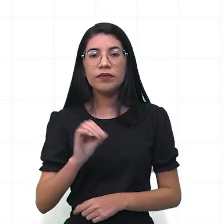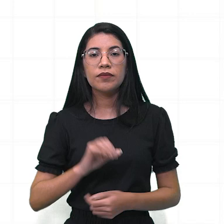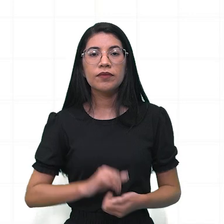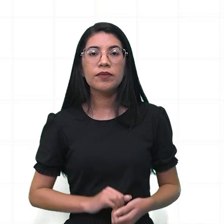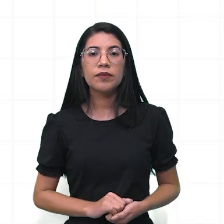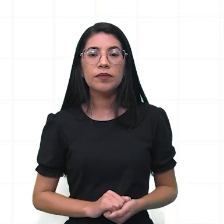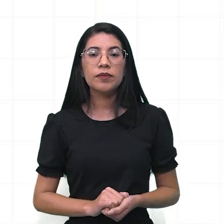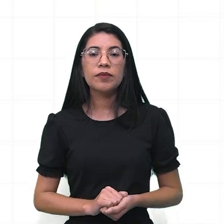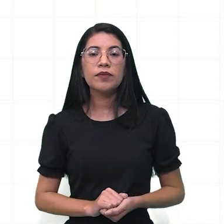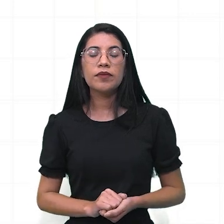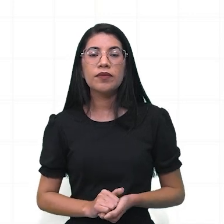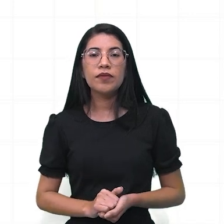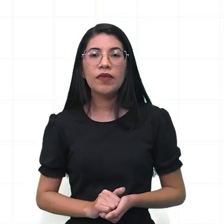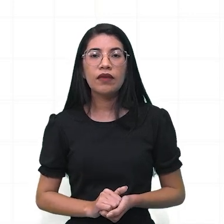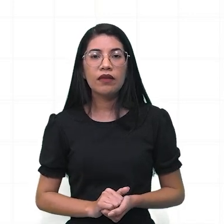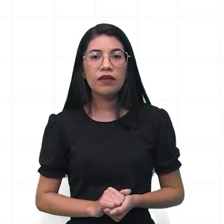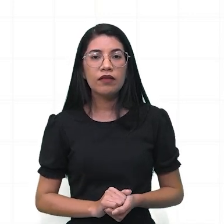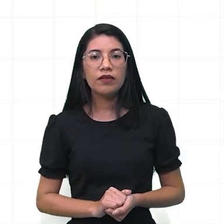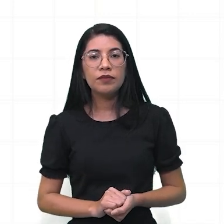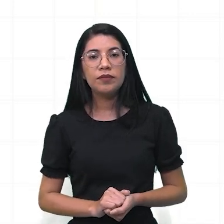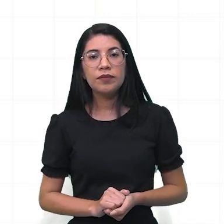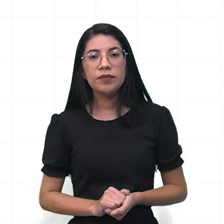180.